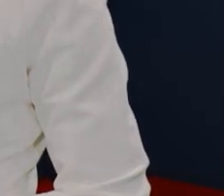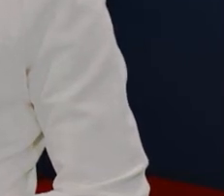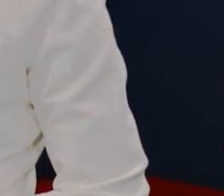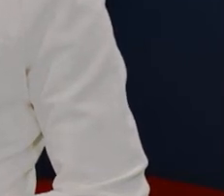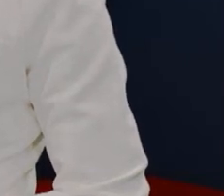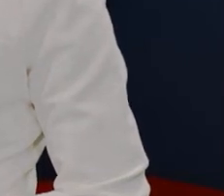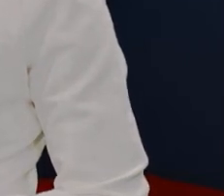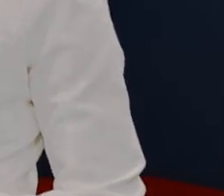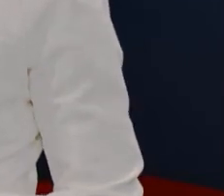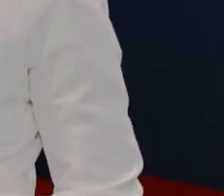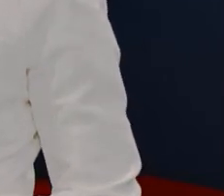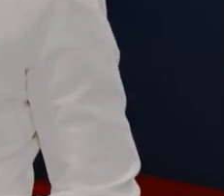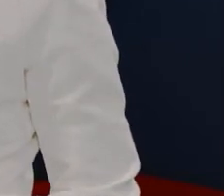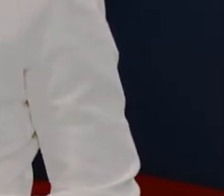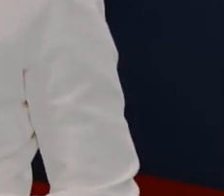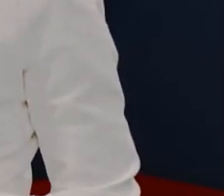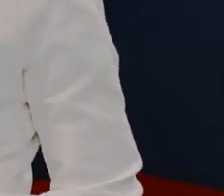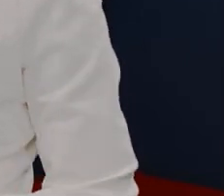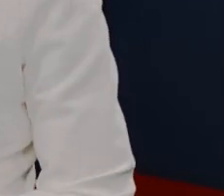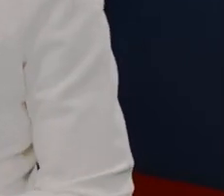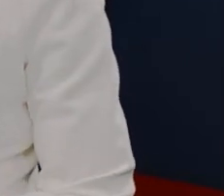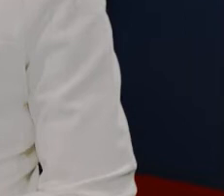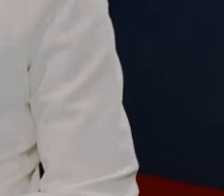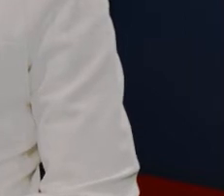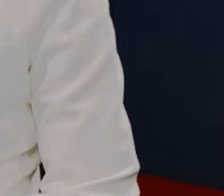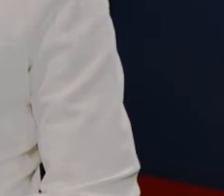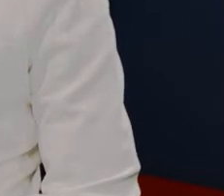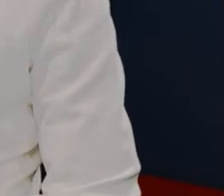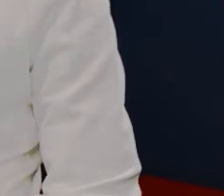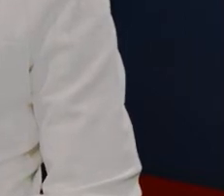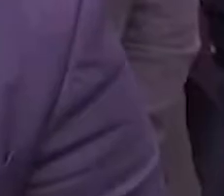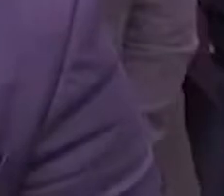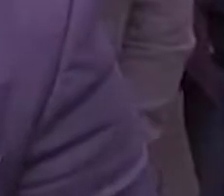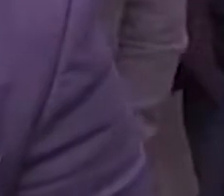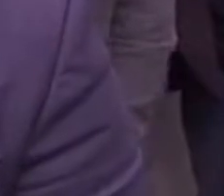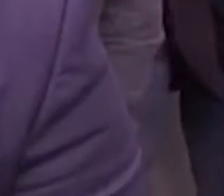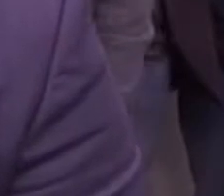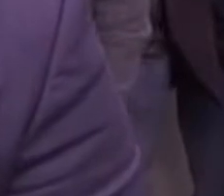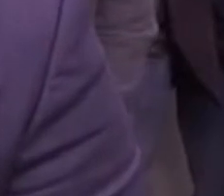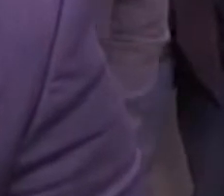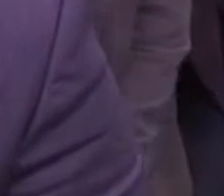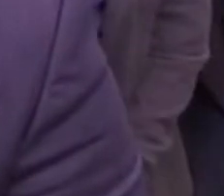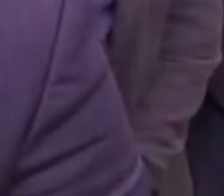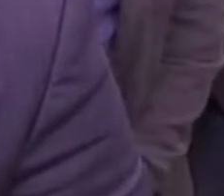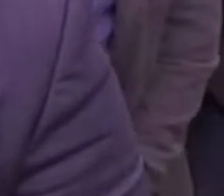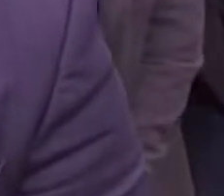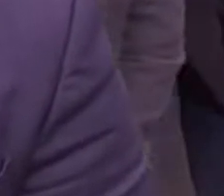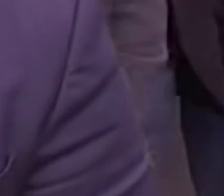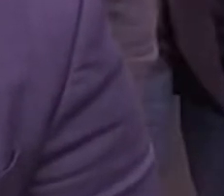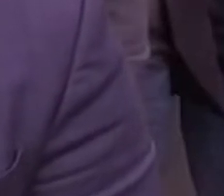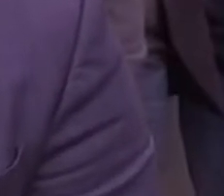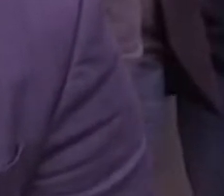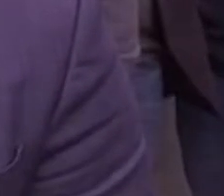extensão do metropolitano ao Conselho no próximo quadro comunitário. Fomos recebidos pelo chefe de gabinete do